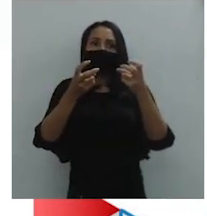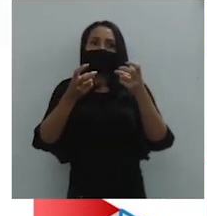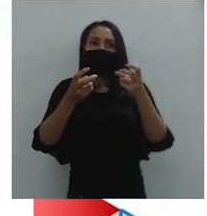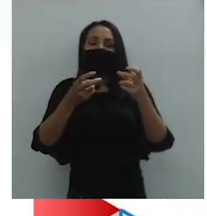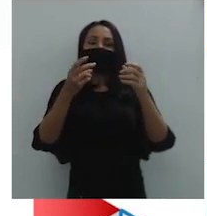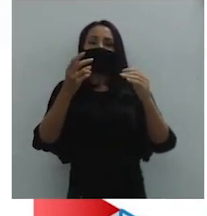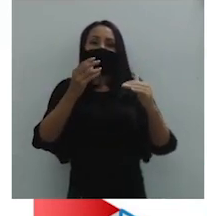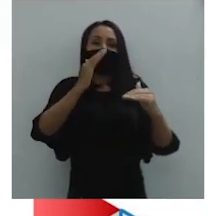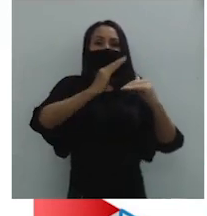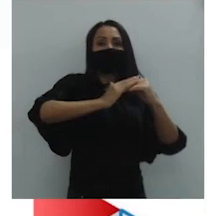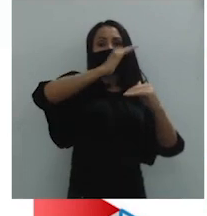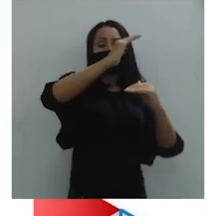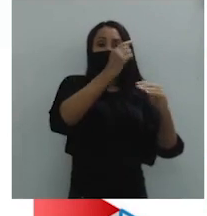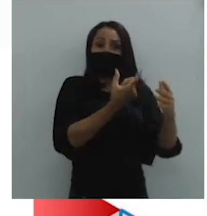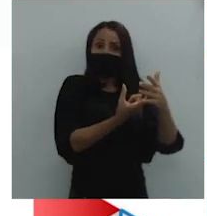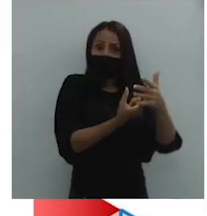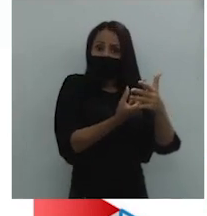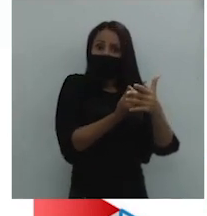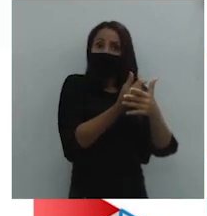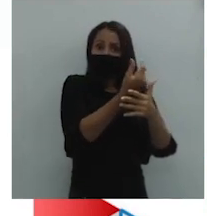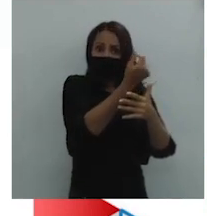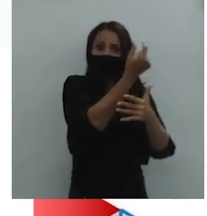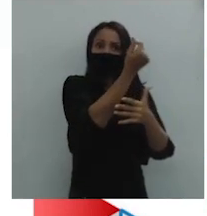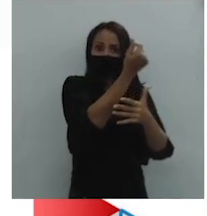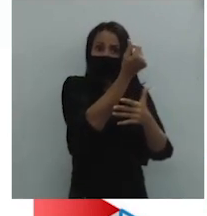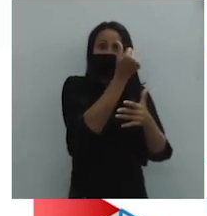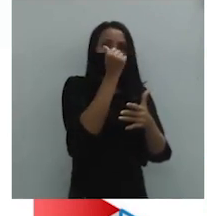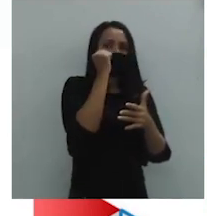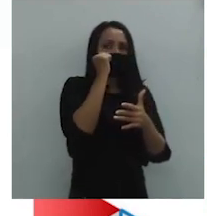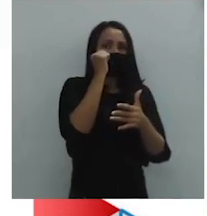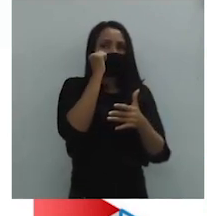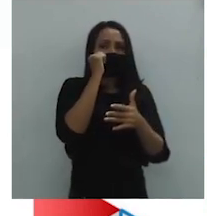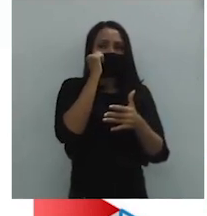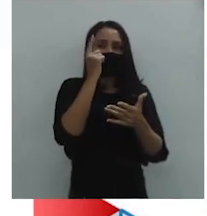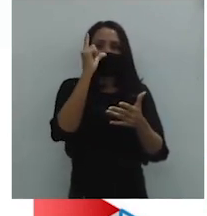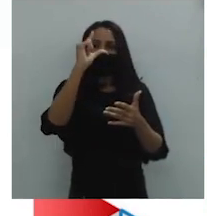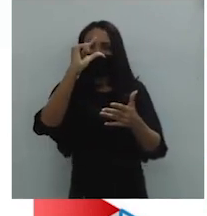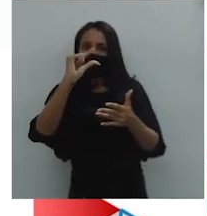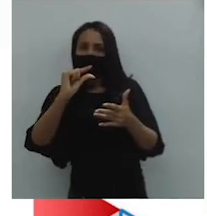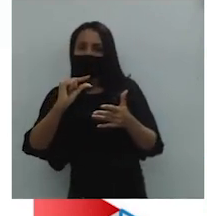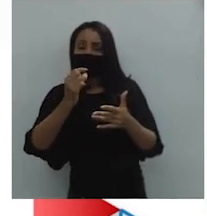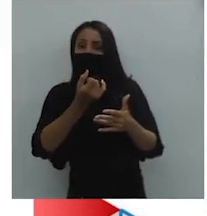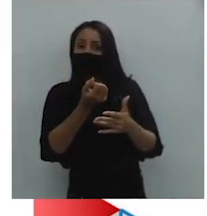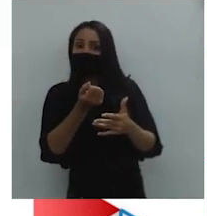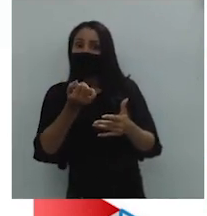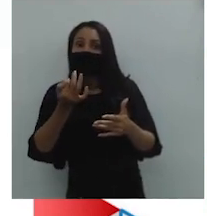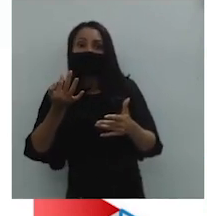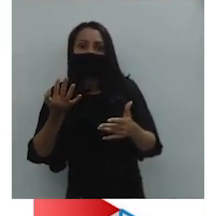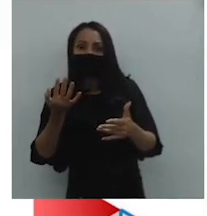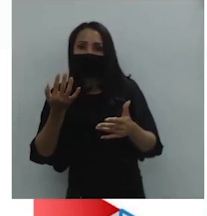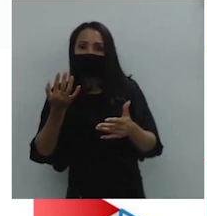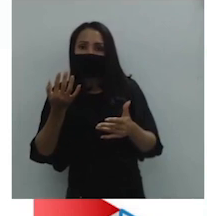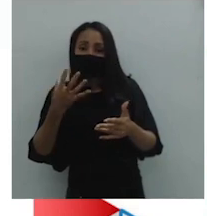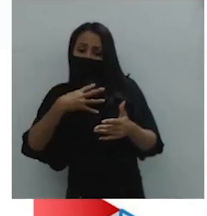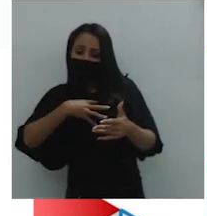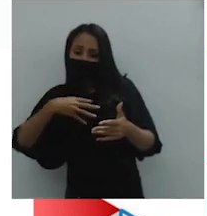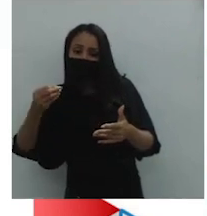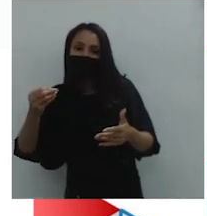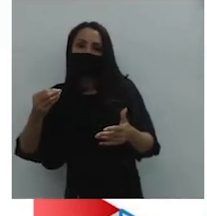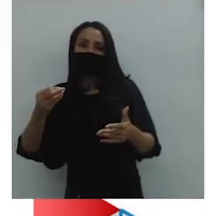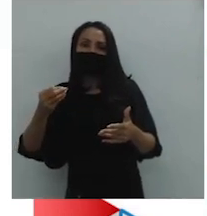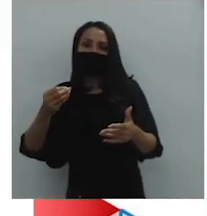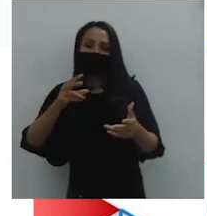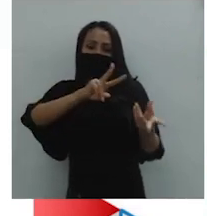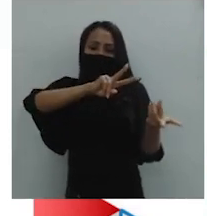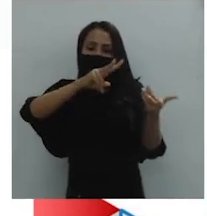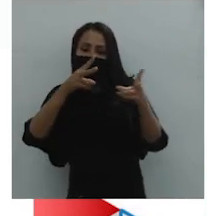for a renda, vamos dizer, de um casal ou de uma mulher, menor vai ser a quantidade de filhos. E é justamente o